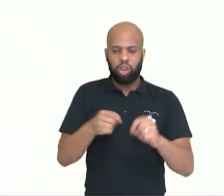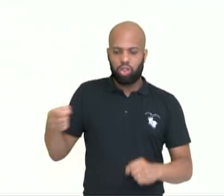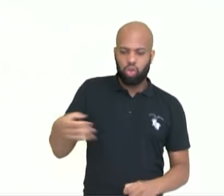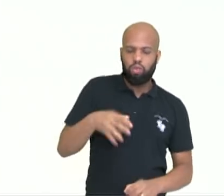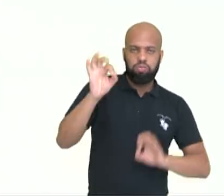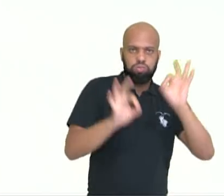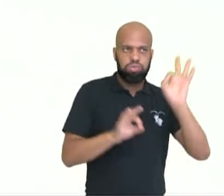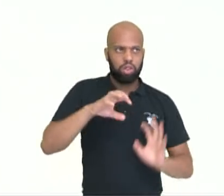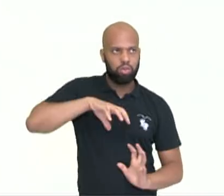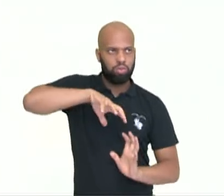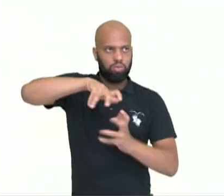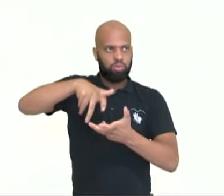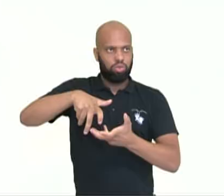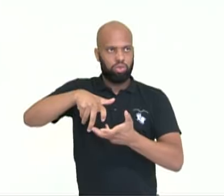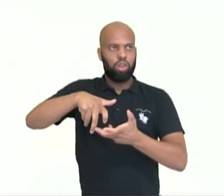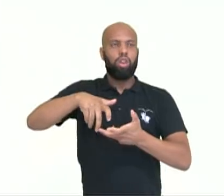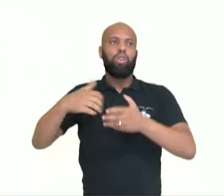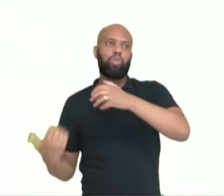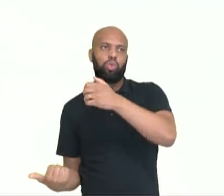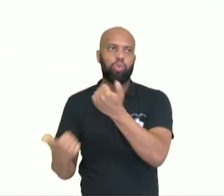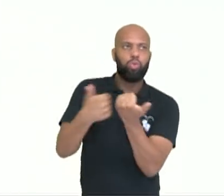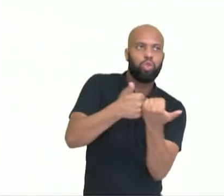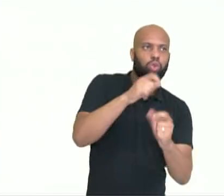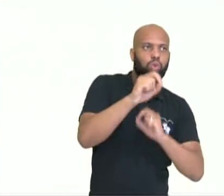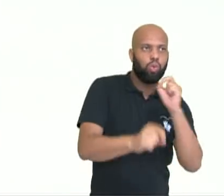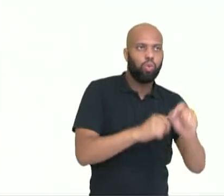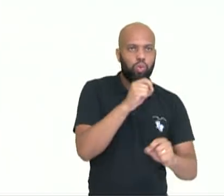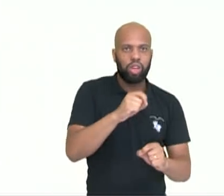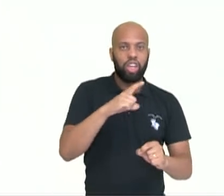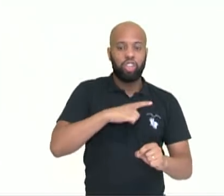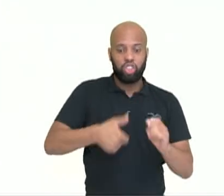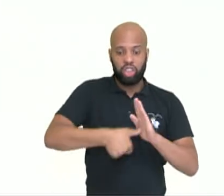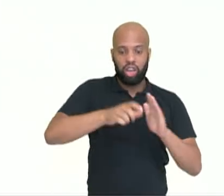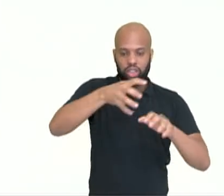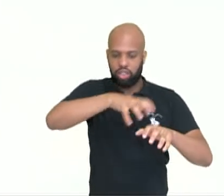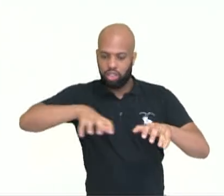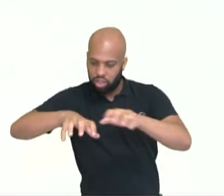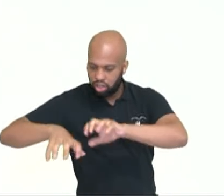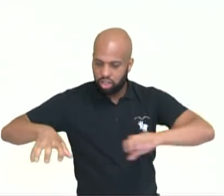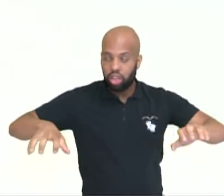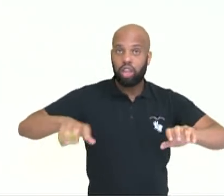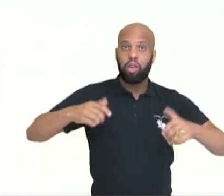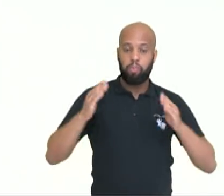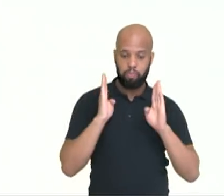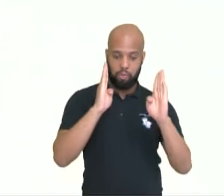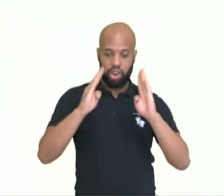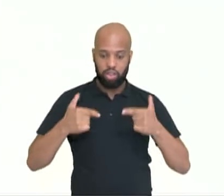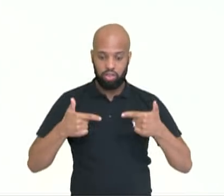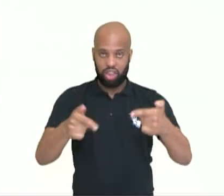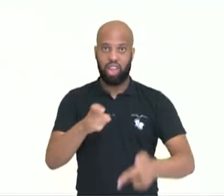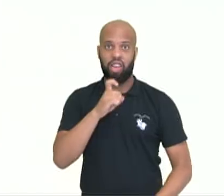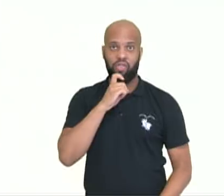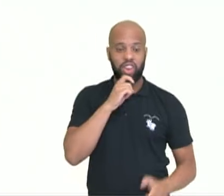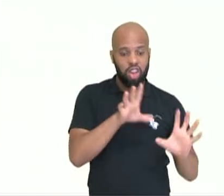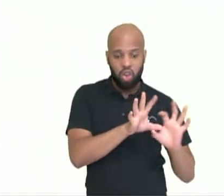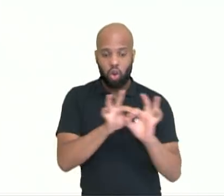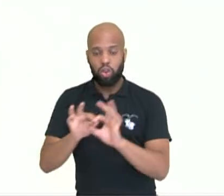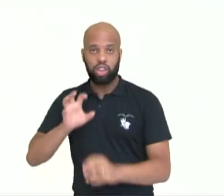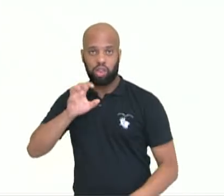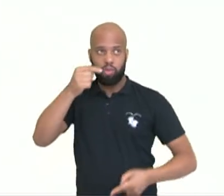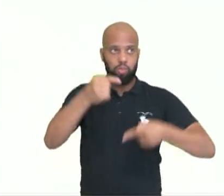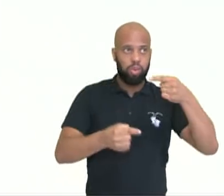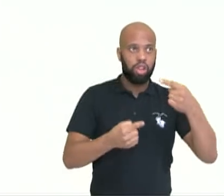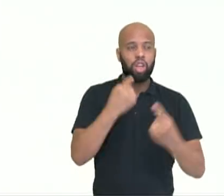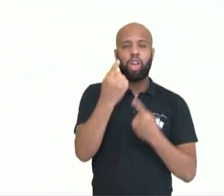ordem mundial, que substituiria o extinto mundo bipolar da Guerra Fria. Neste novo contexto político,